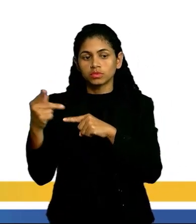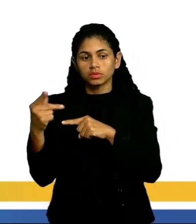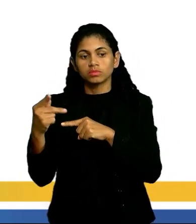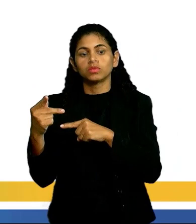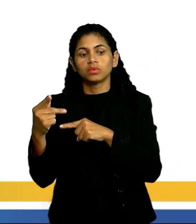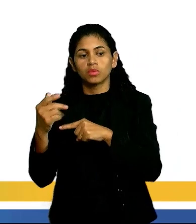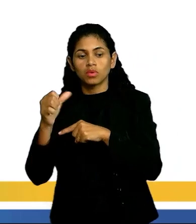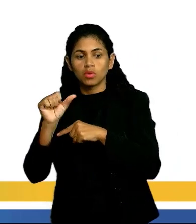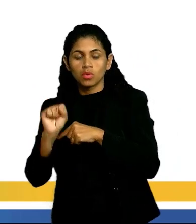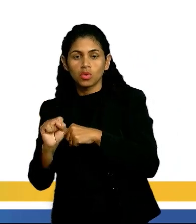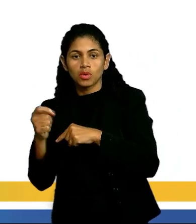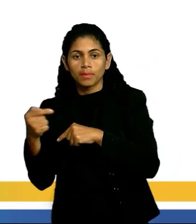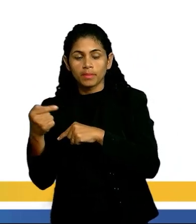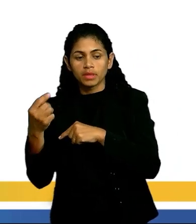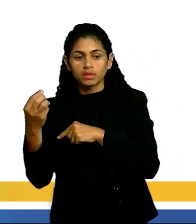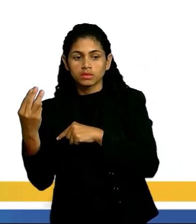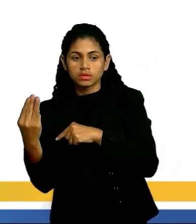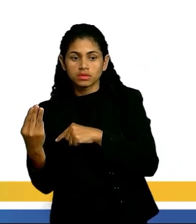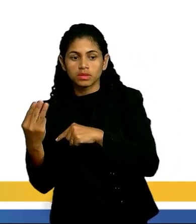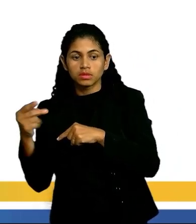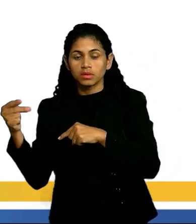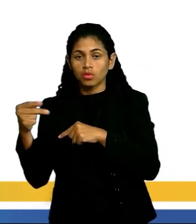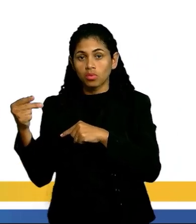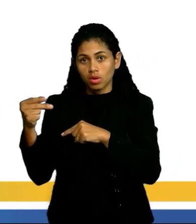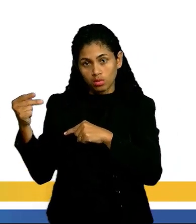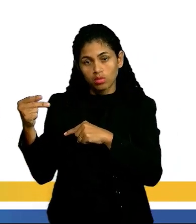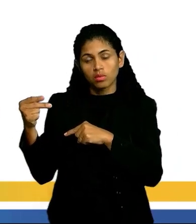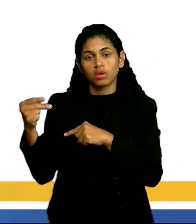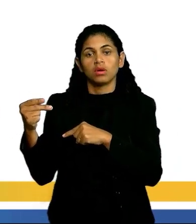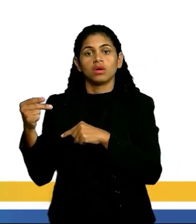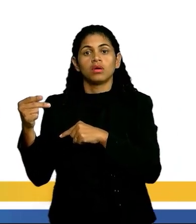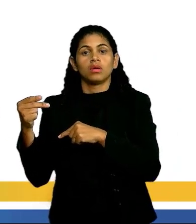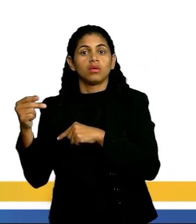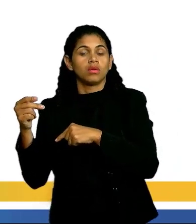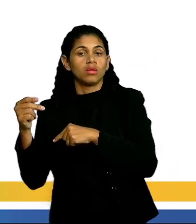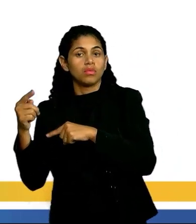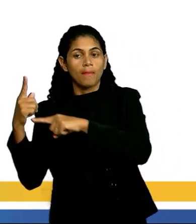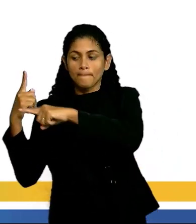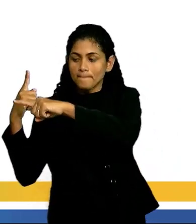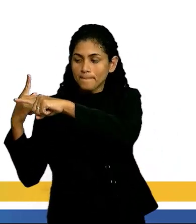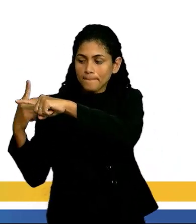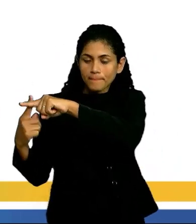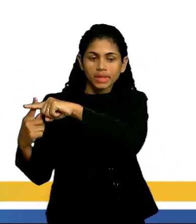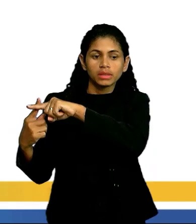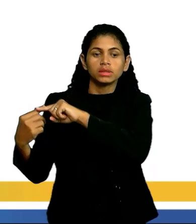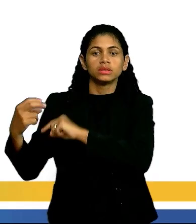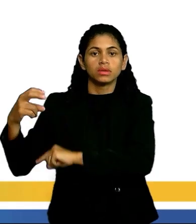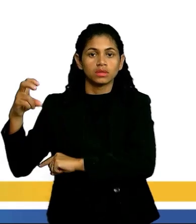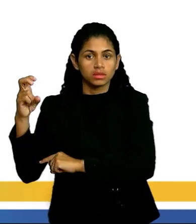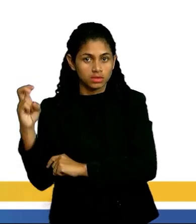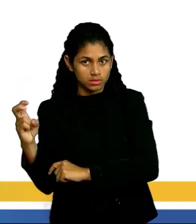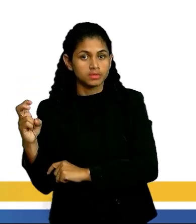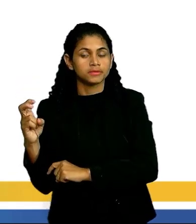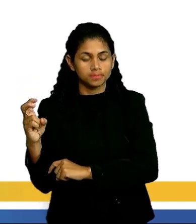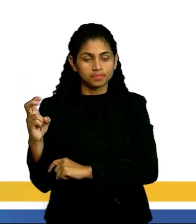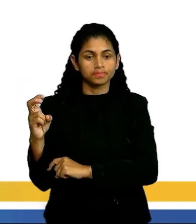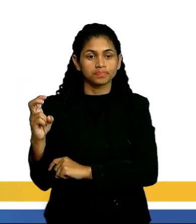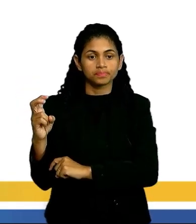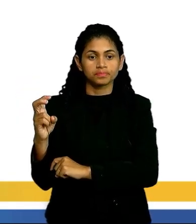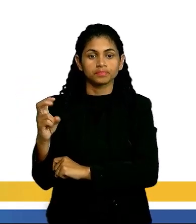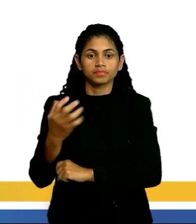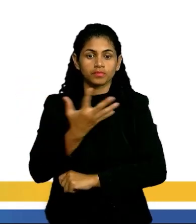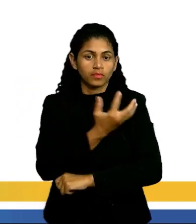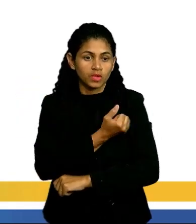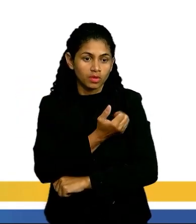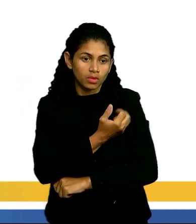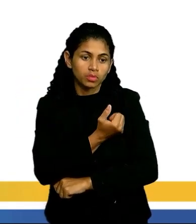mais 3 passa para o outro lado, menos 3. E esse menos 8 passa para o outro lado, mais 8. E aí nós temos o número de